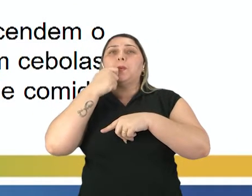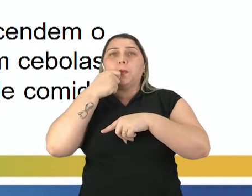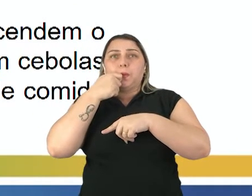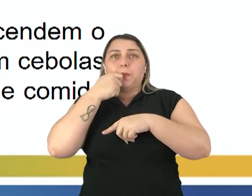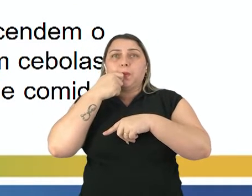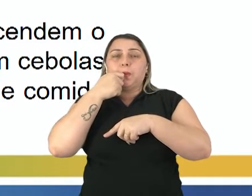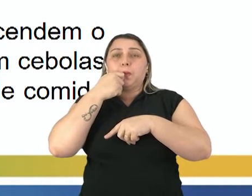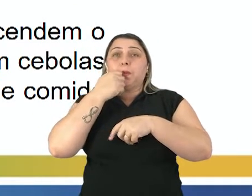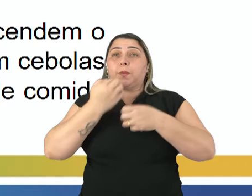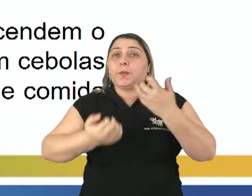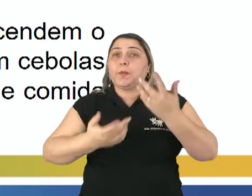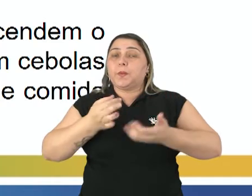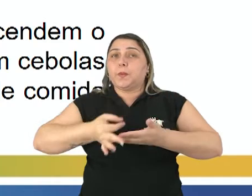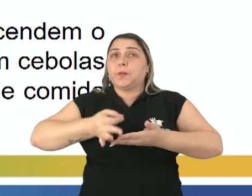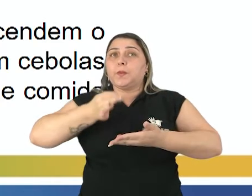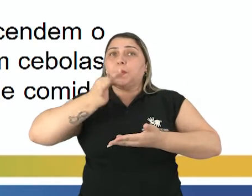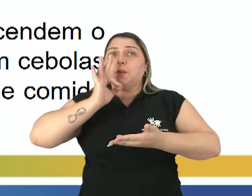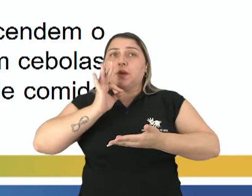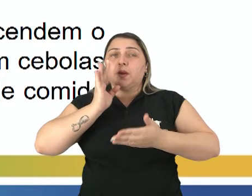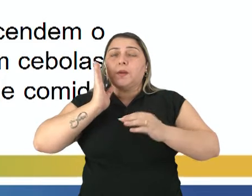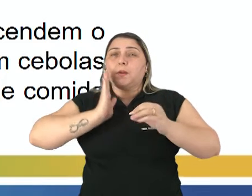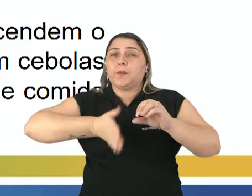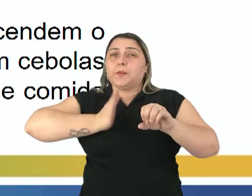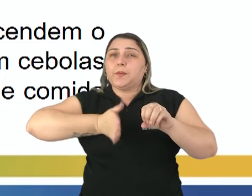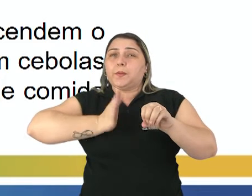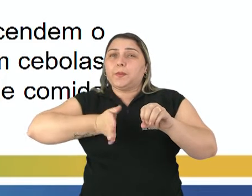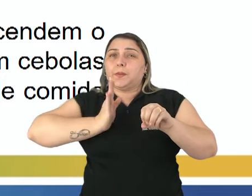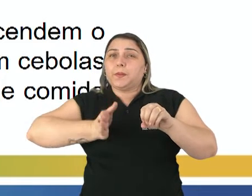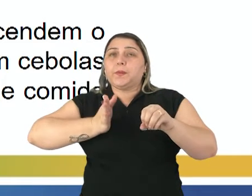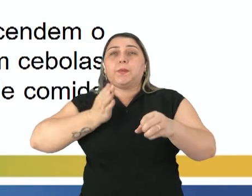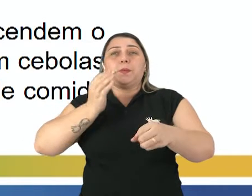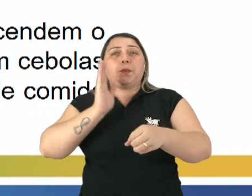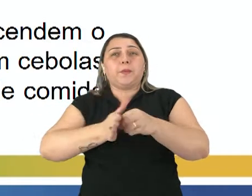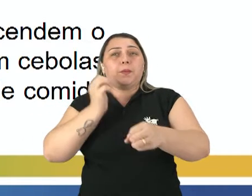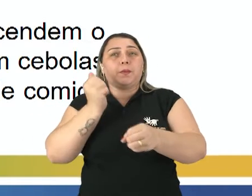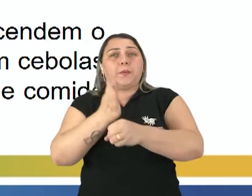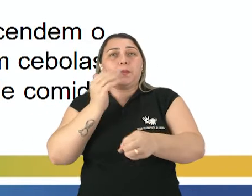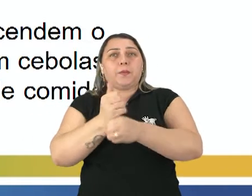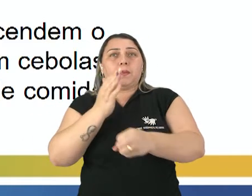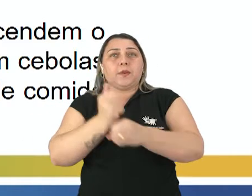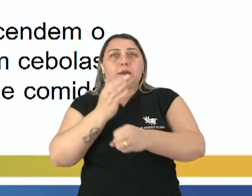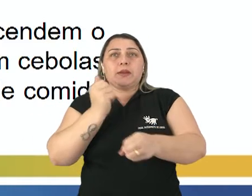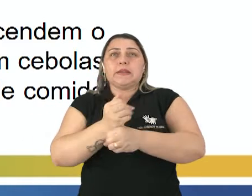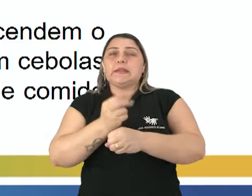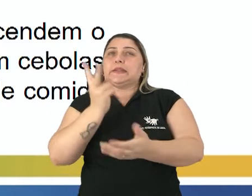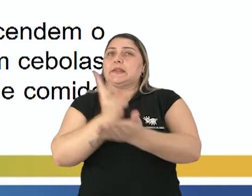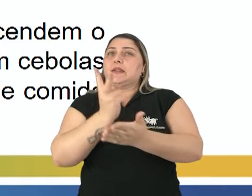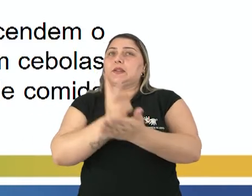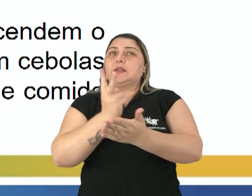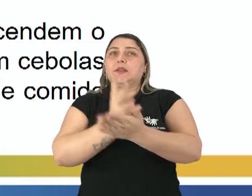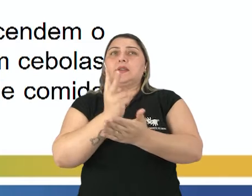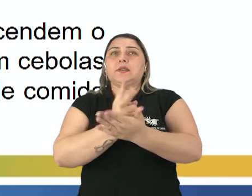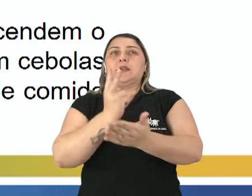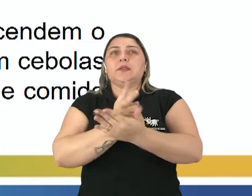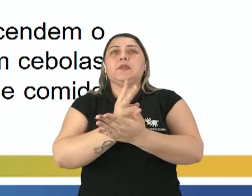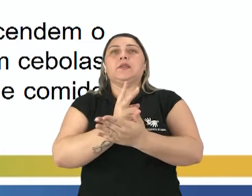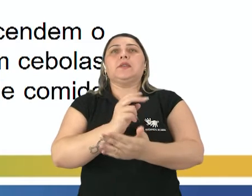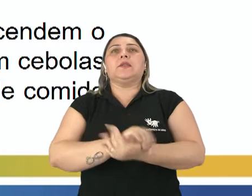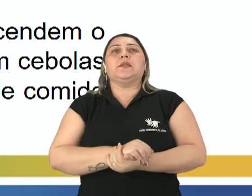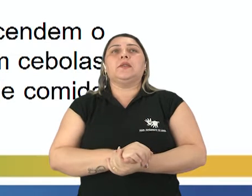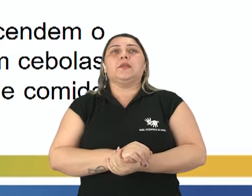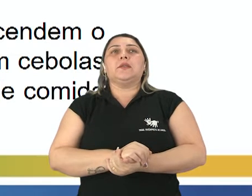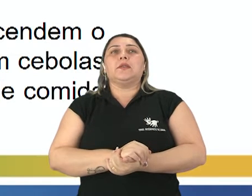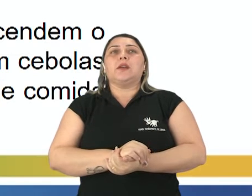café. Elas picam cebola e descascam batatas. Elas migam sêmias e restos